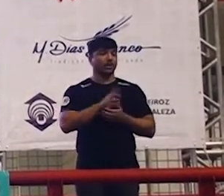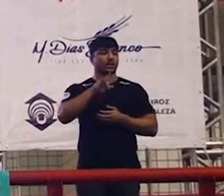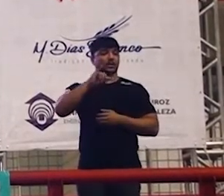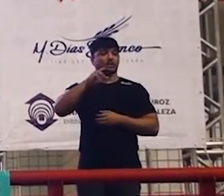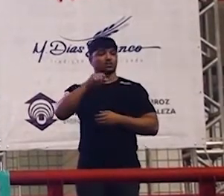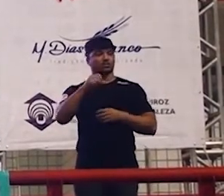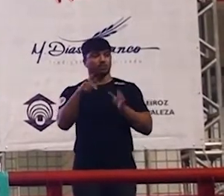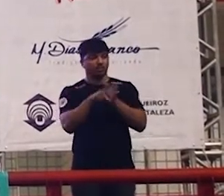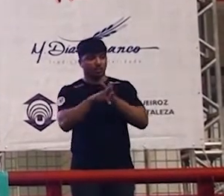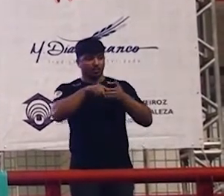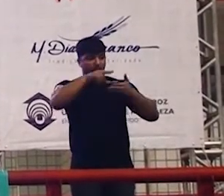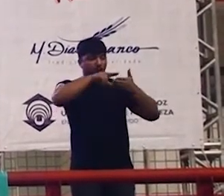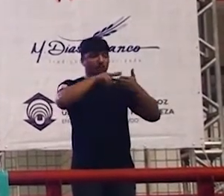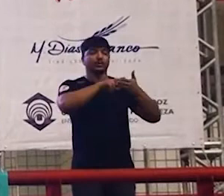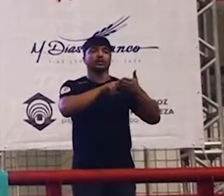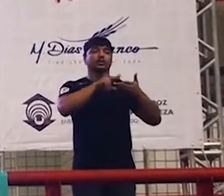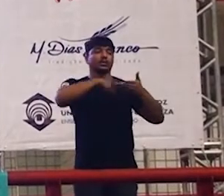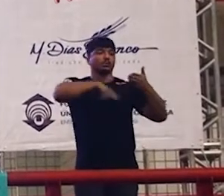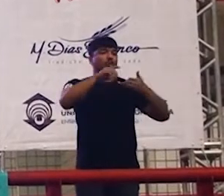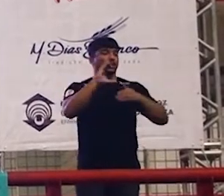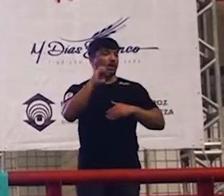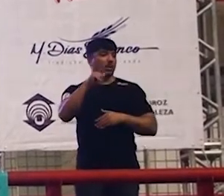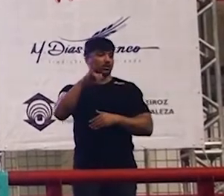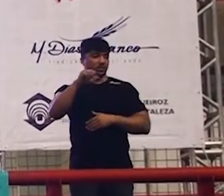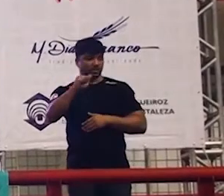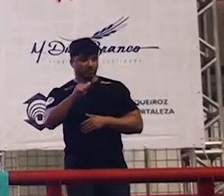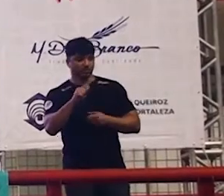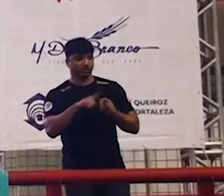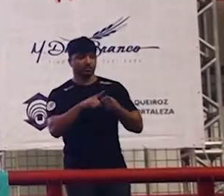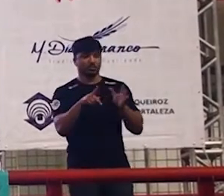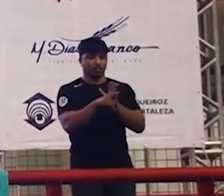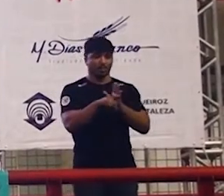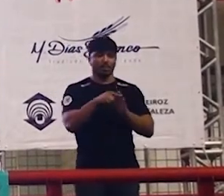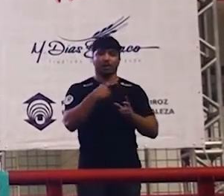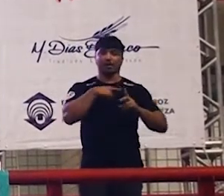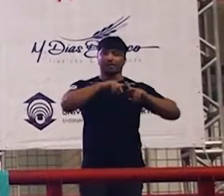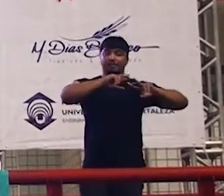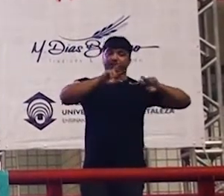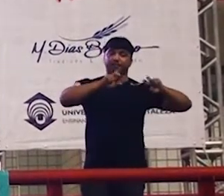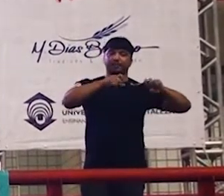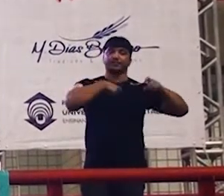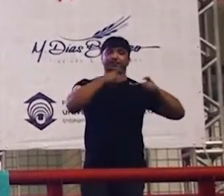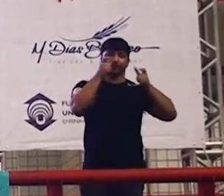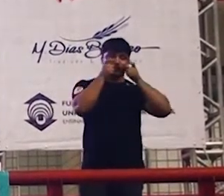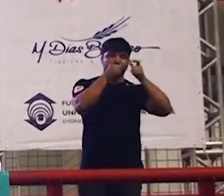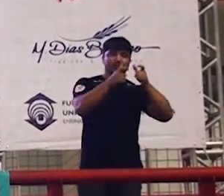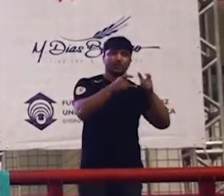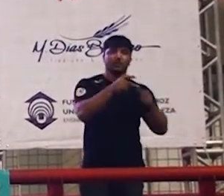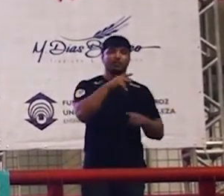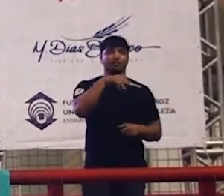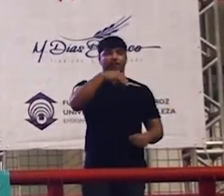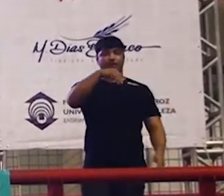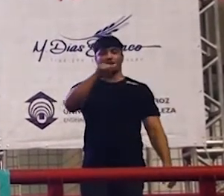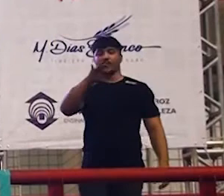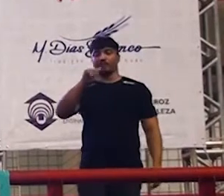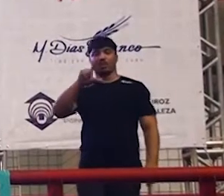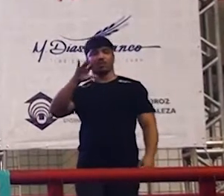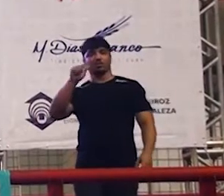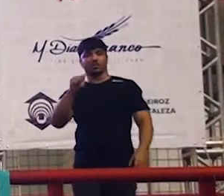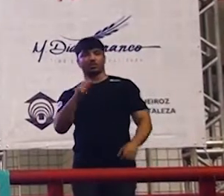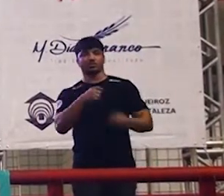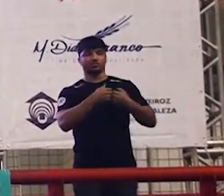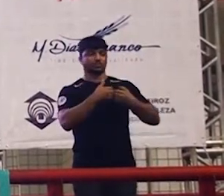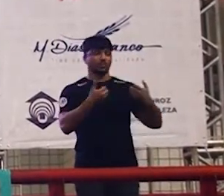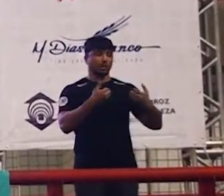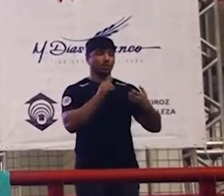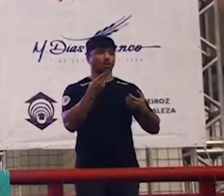com a literatura clássica, representação do questionamento de Mafalda, intencionalidade de Mafalda ao se desintegrar,